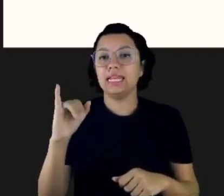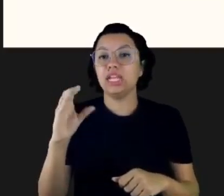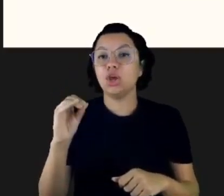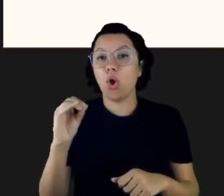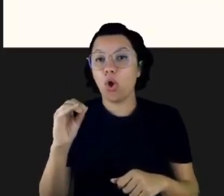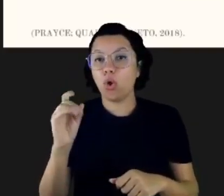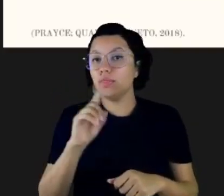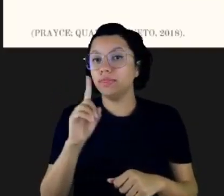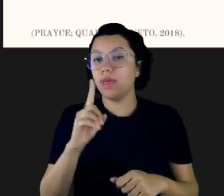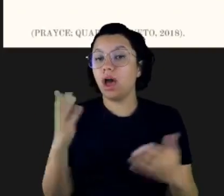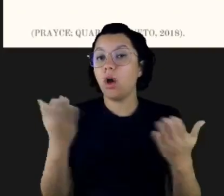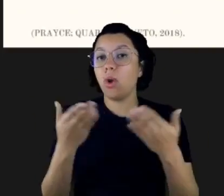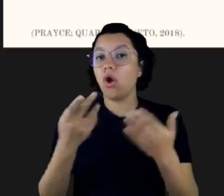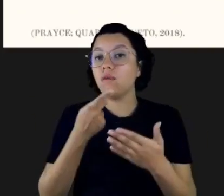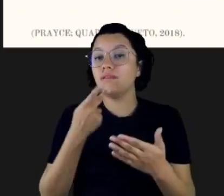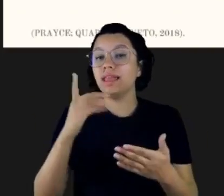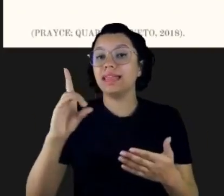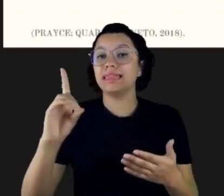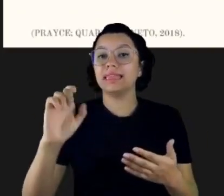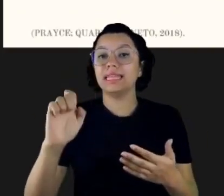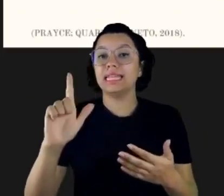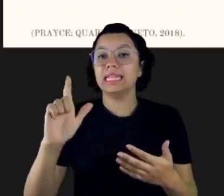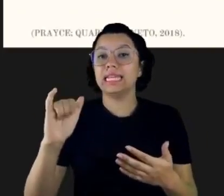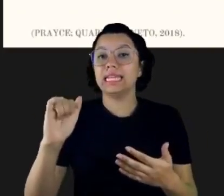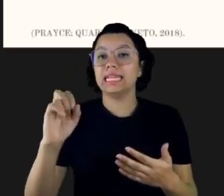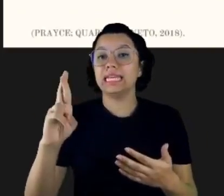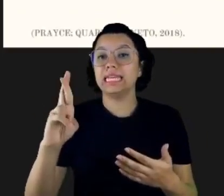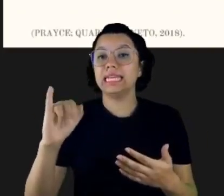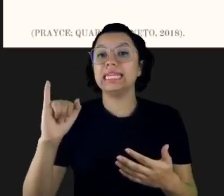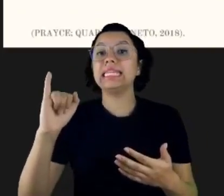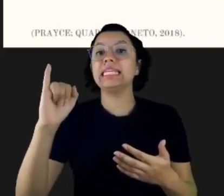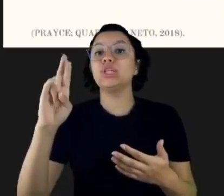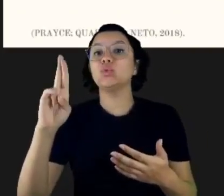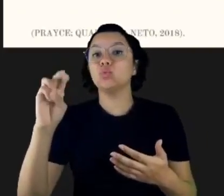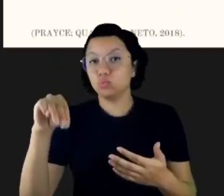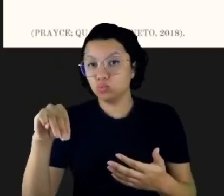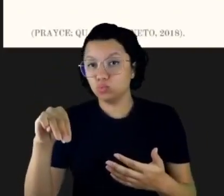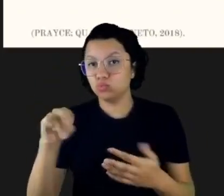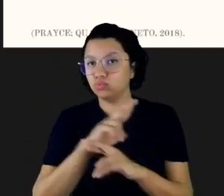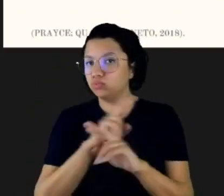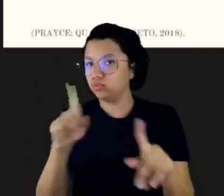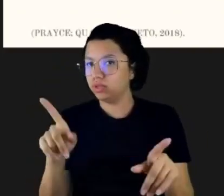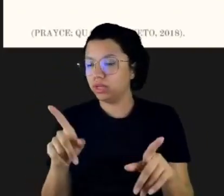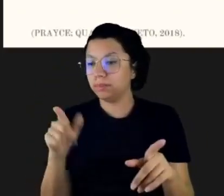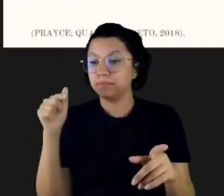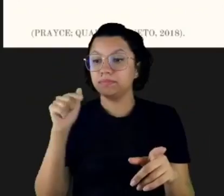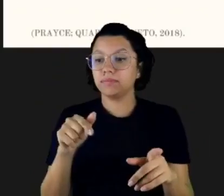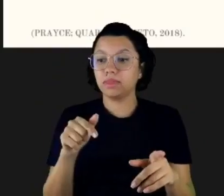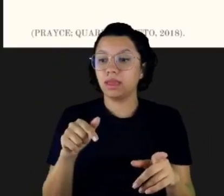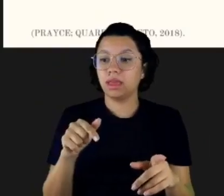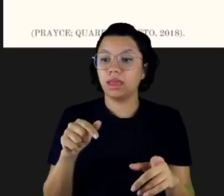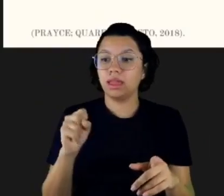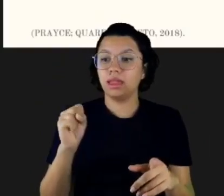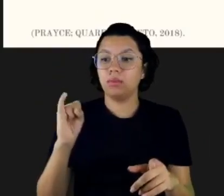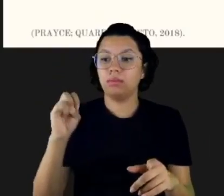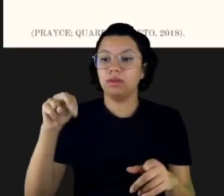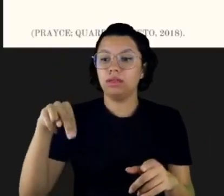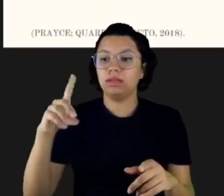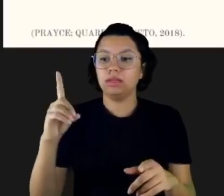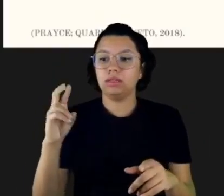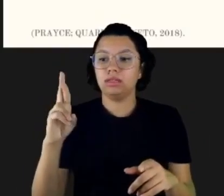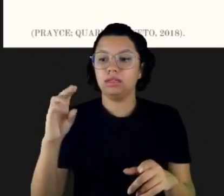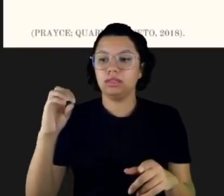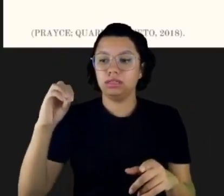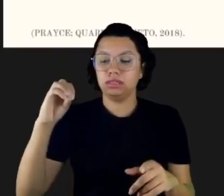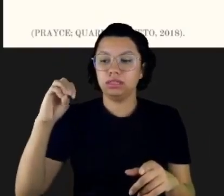delirium, que é diferente do delírio. O delirium, ela é uma síndrome neuropsiquiátrica e aqui tem essas